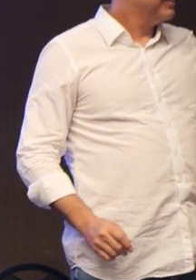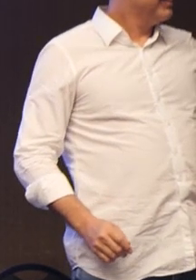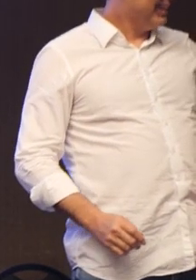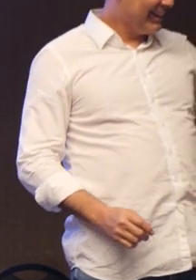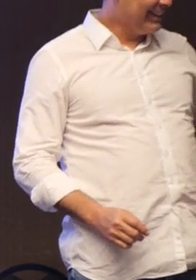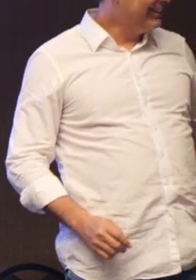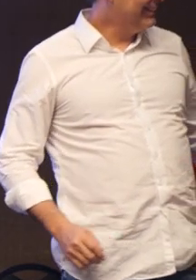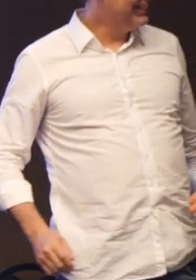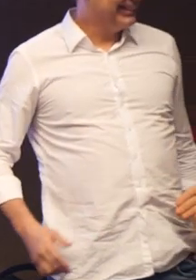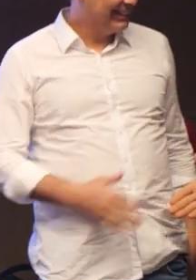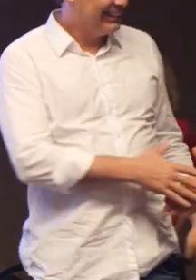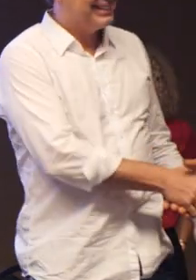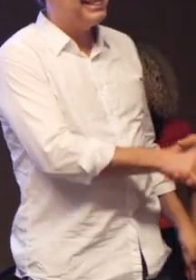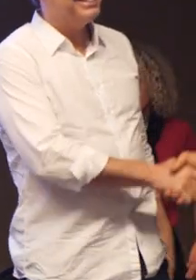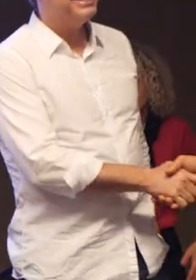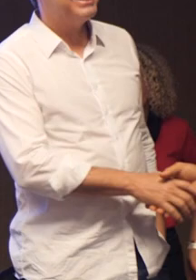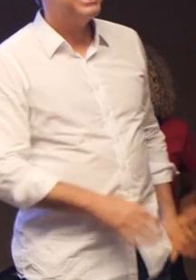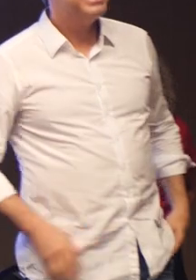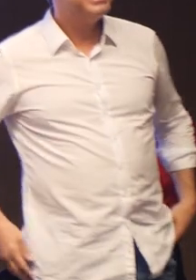por mim.